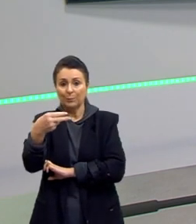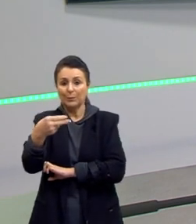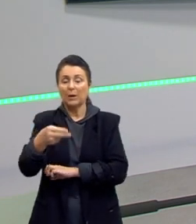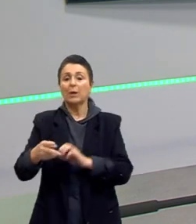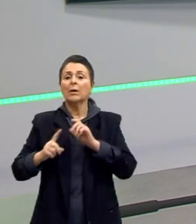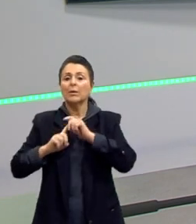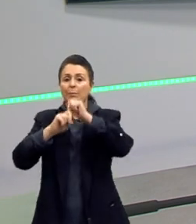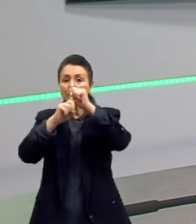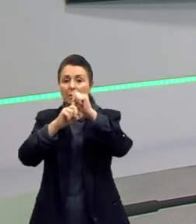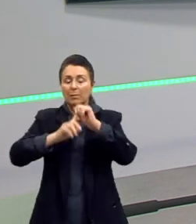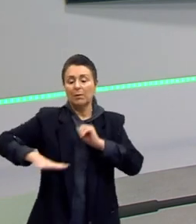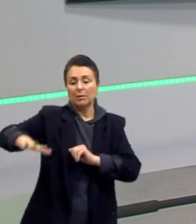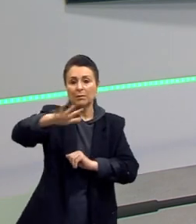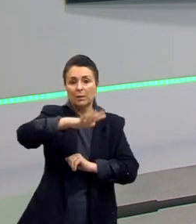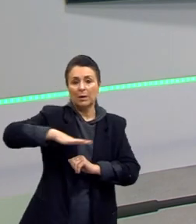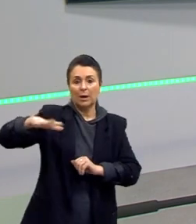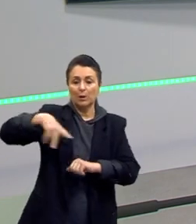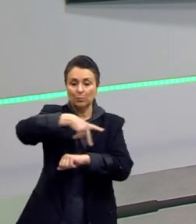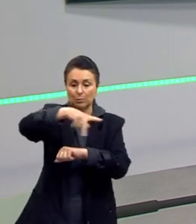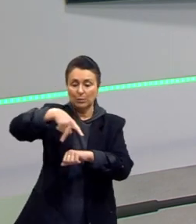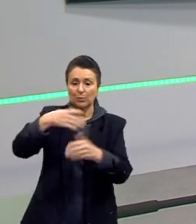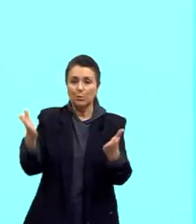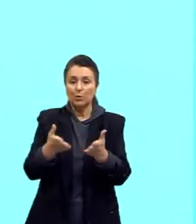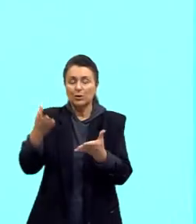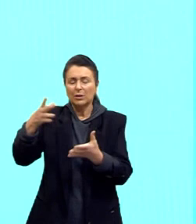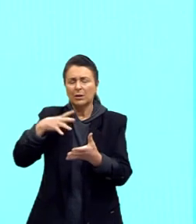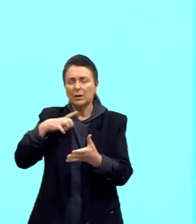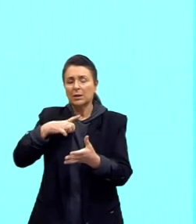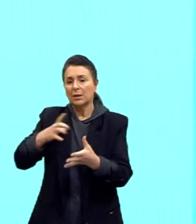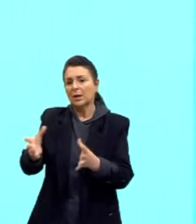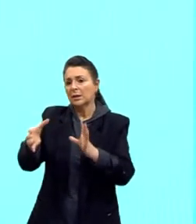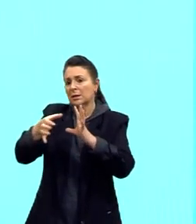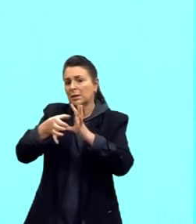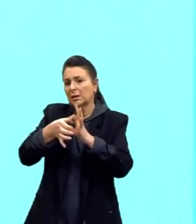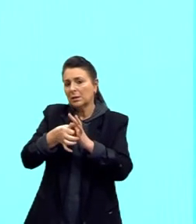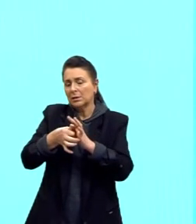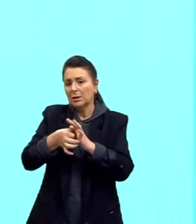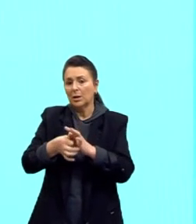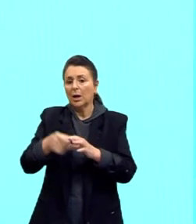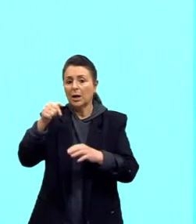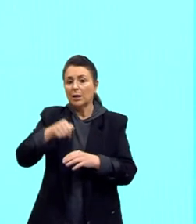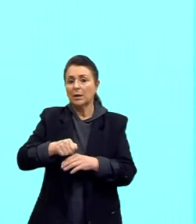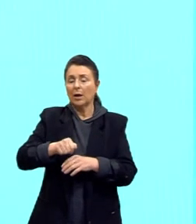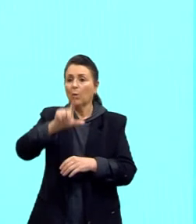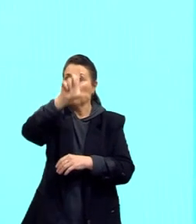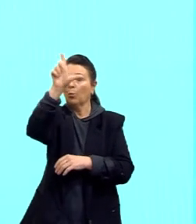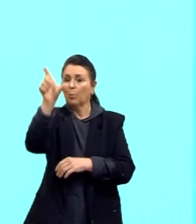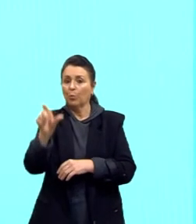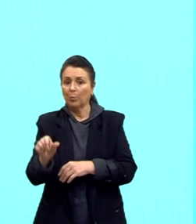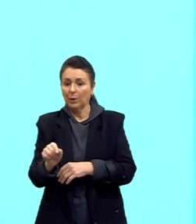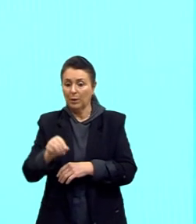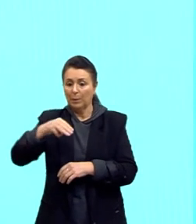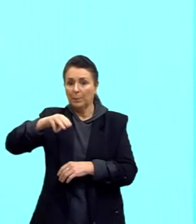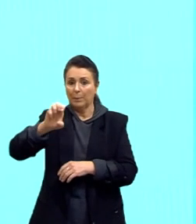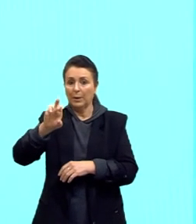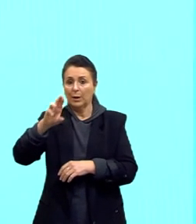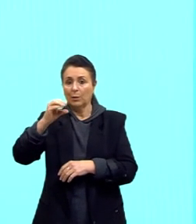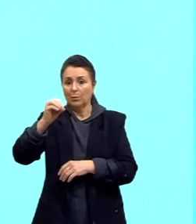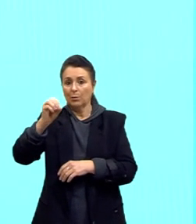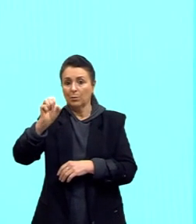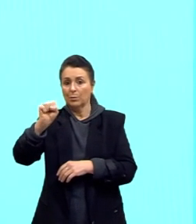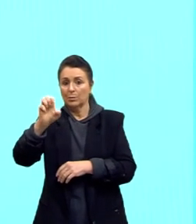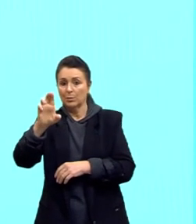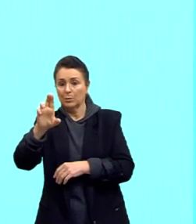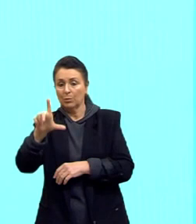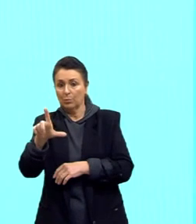hoje internacionais né as alianças nós temos aqui é um deles é o Mercosul né que o Brasil faz parte a